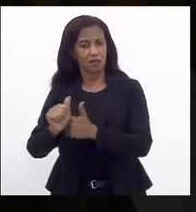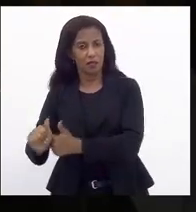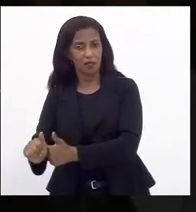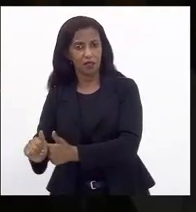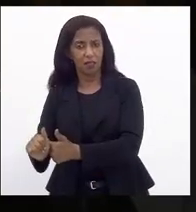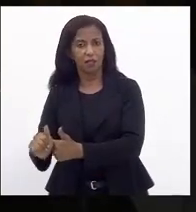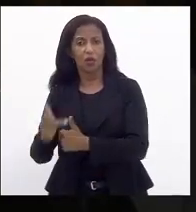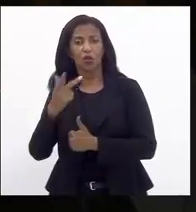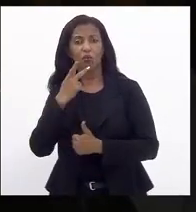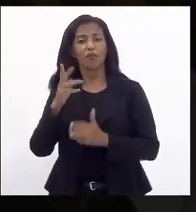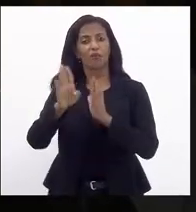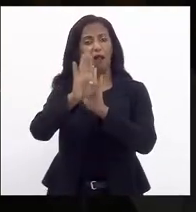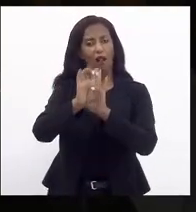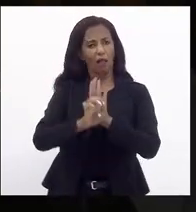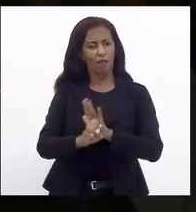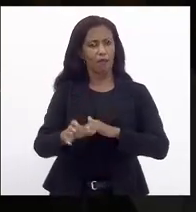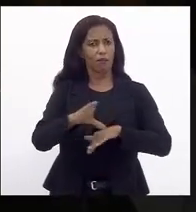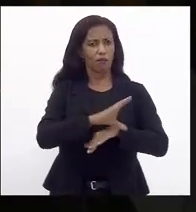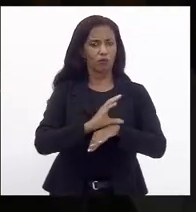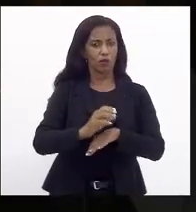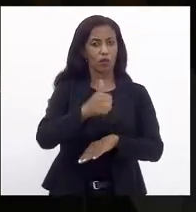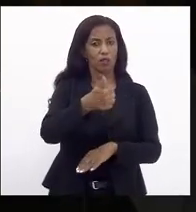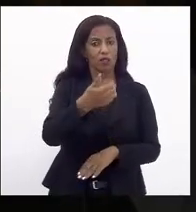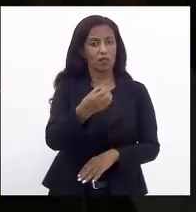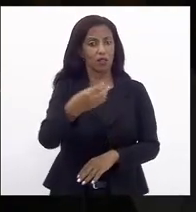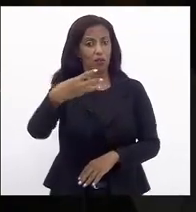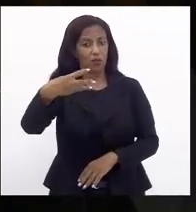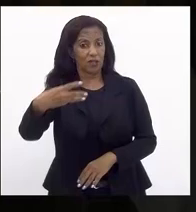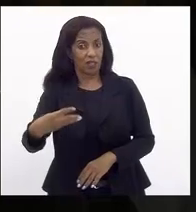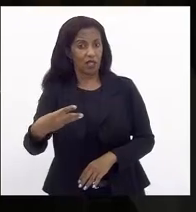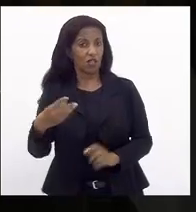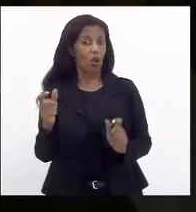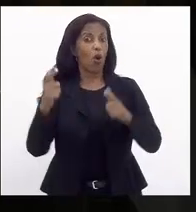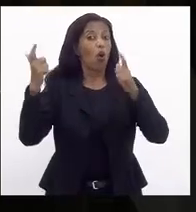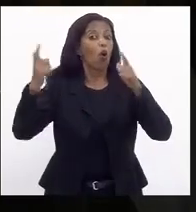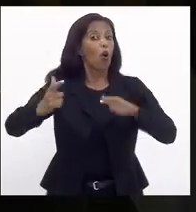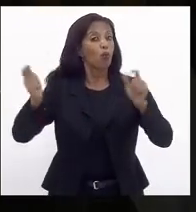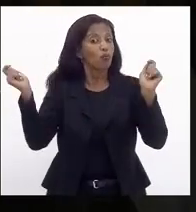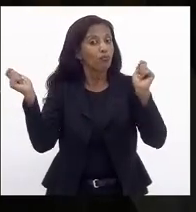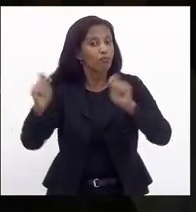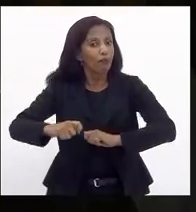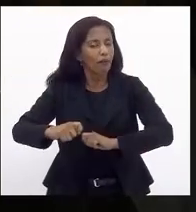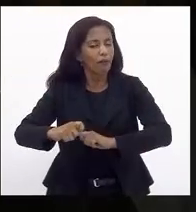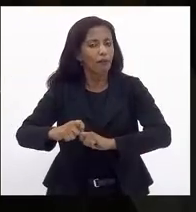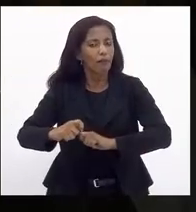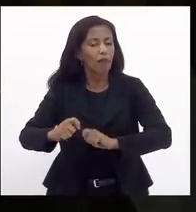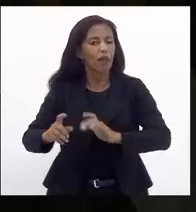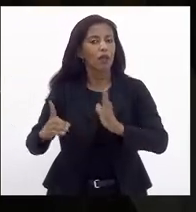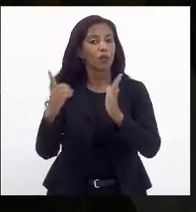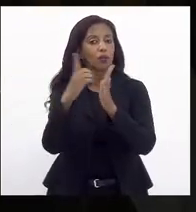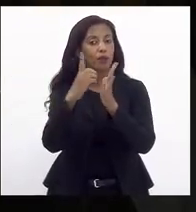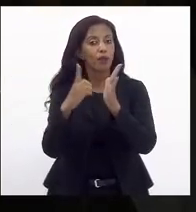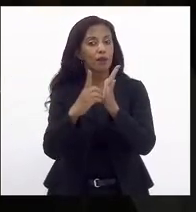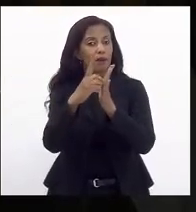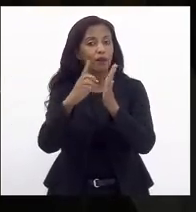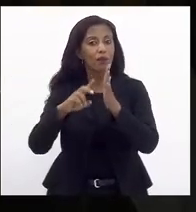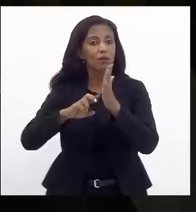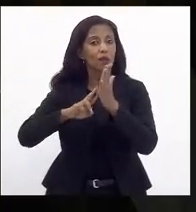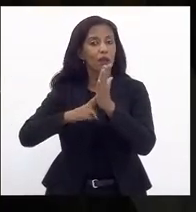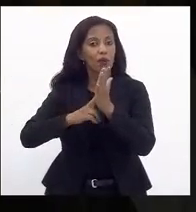o que diz a emenda condicional 103 não tem conversa e o Decreto que